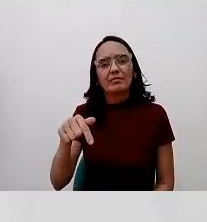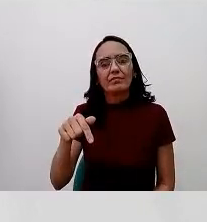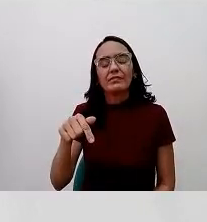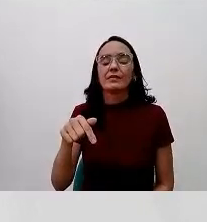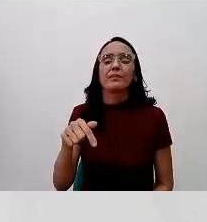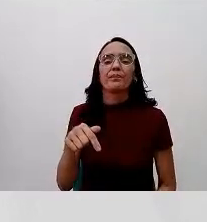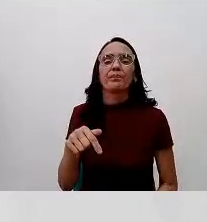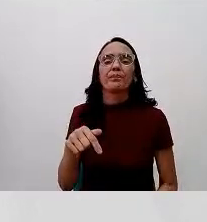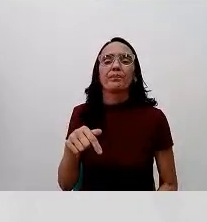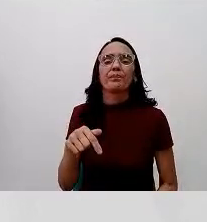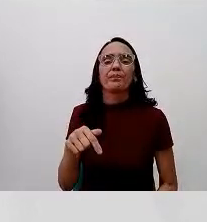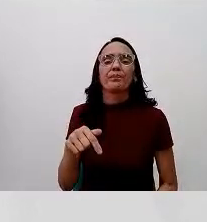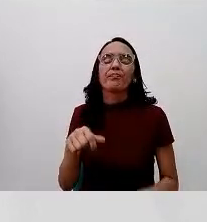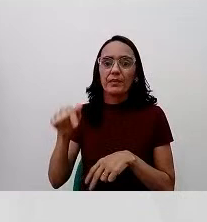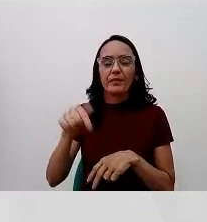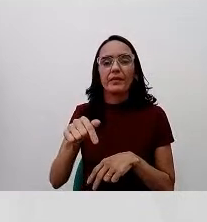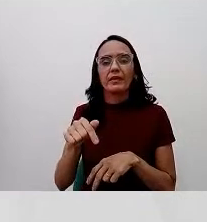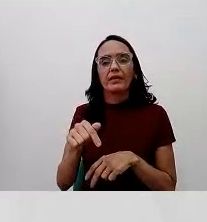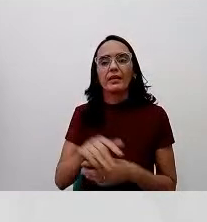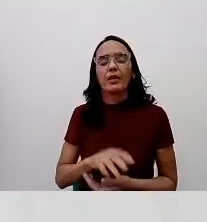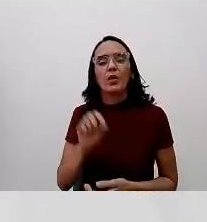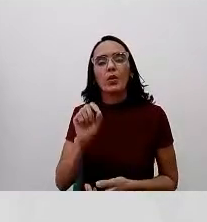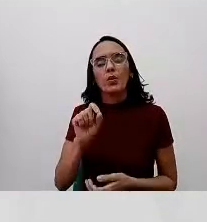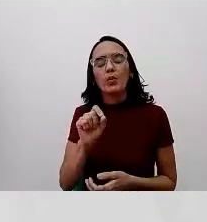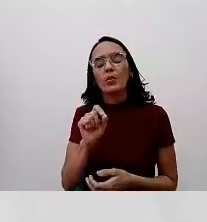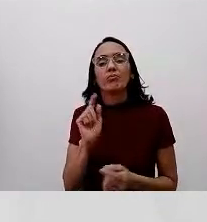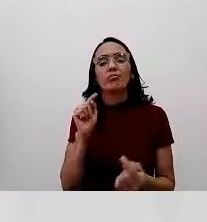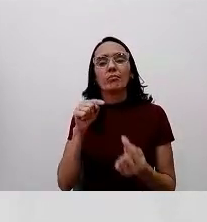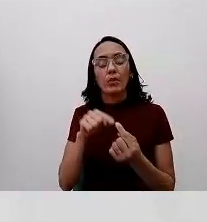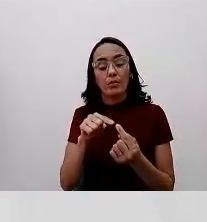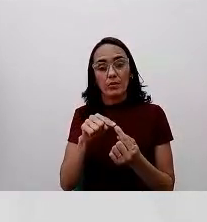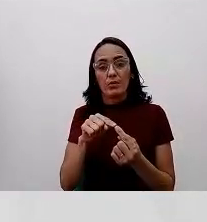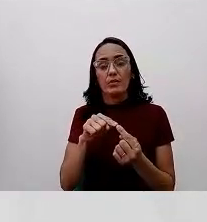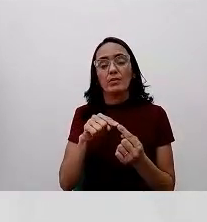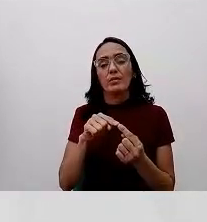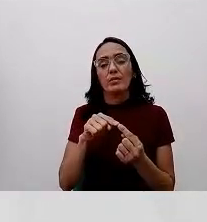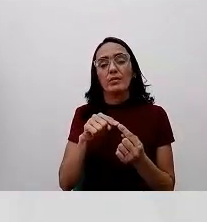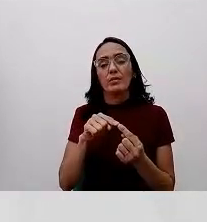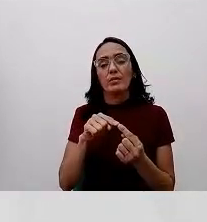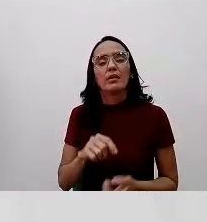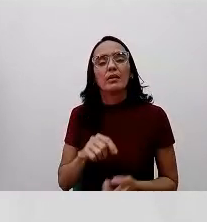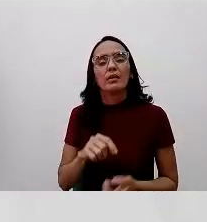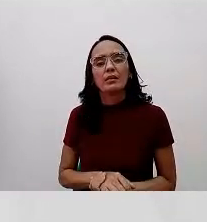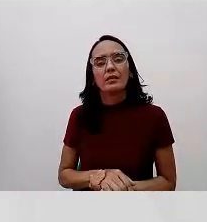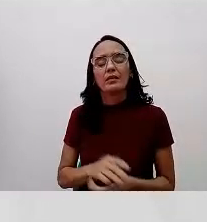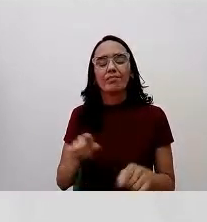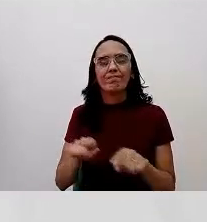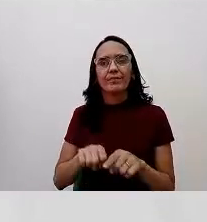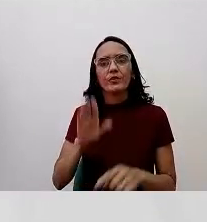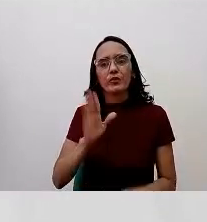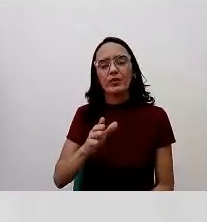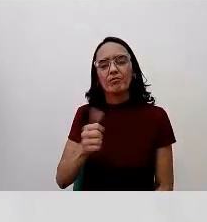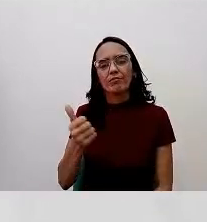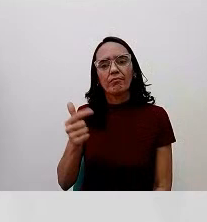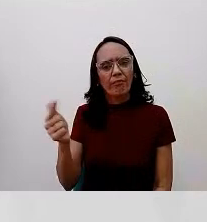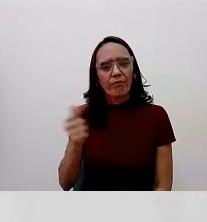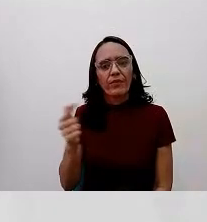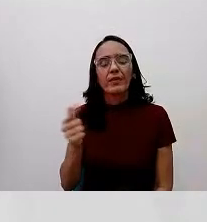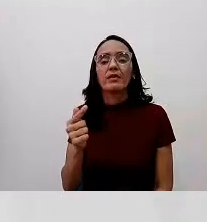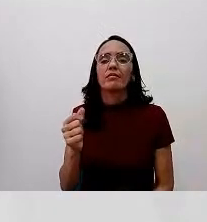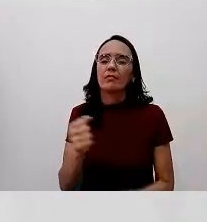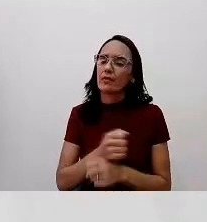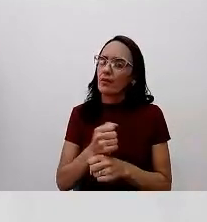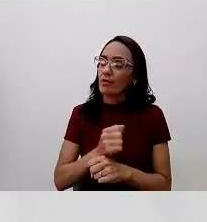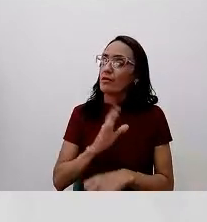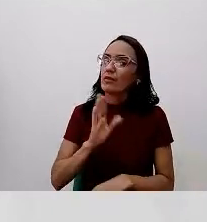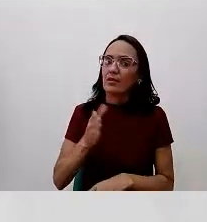do Ministério da Ciência, Tecnologia, Inovações e Comunicações, que já vem há 17 anos, ou seja, quase 2 décadas, né, fomentando, né, para